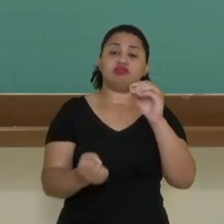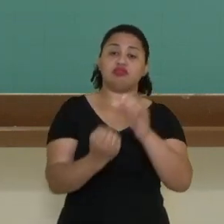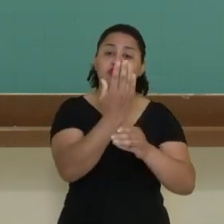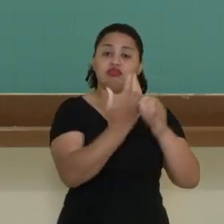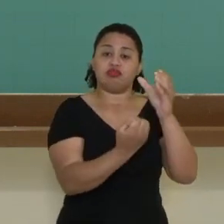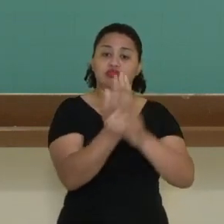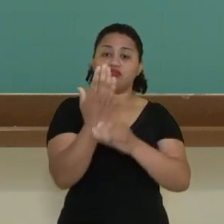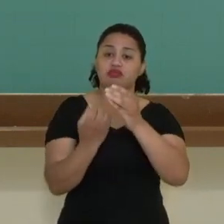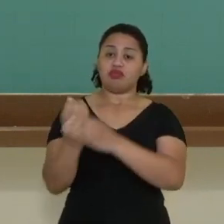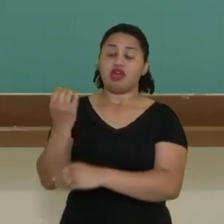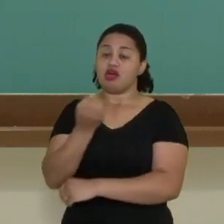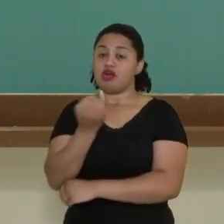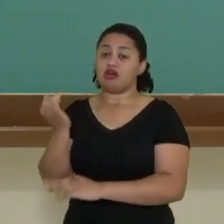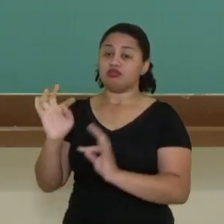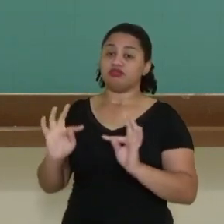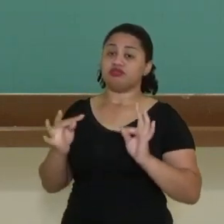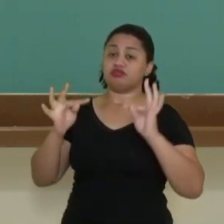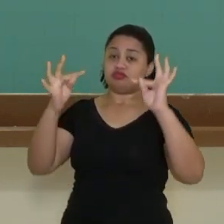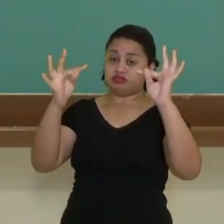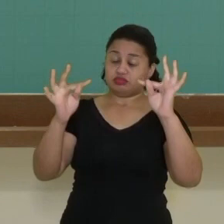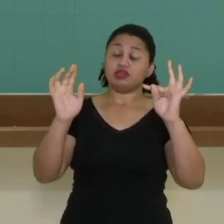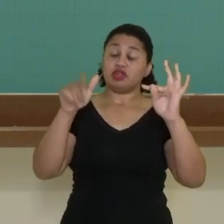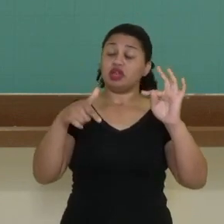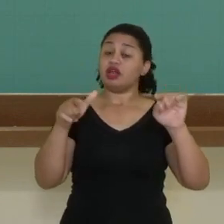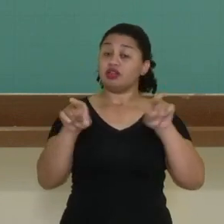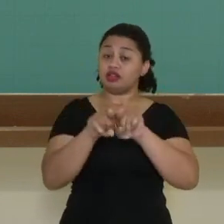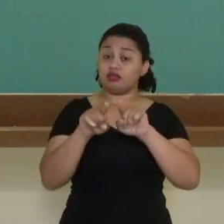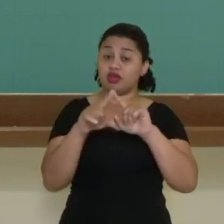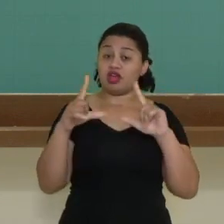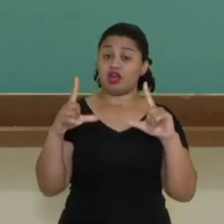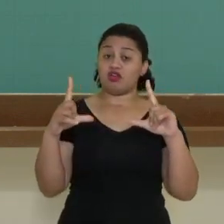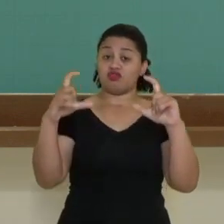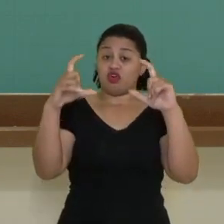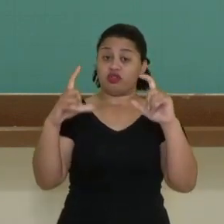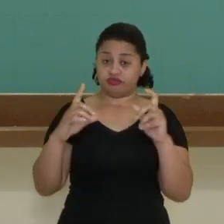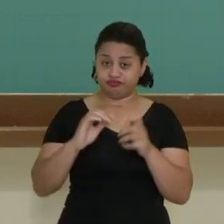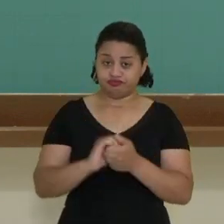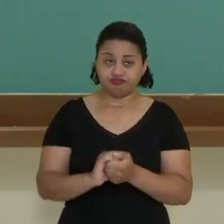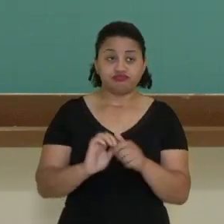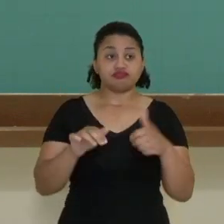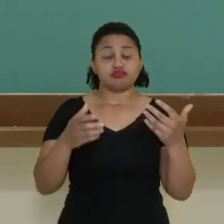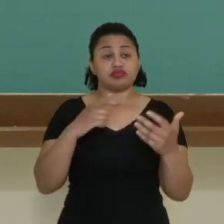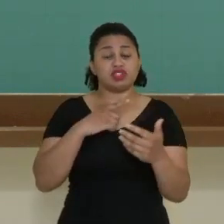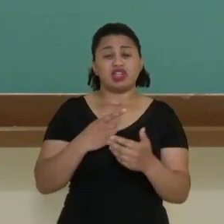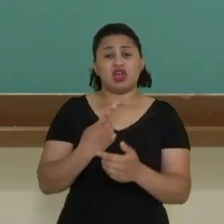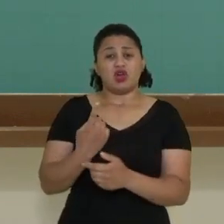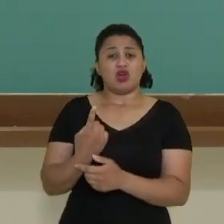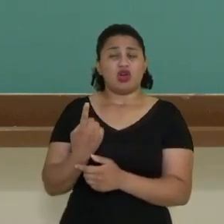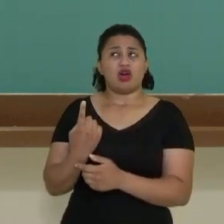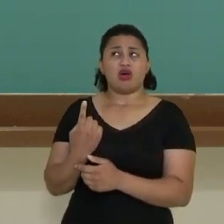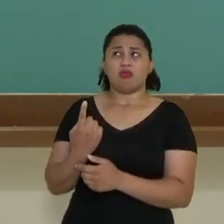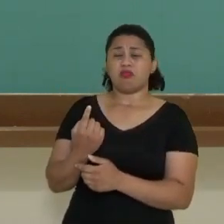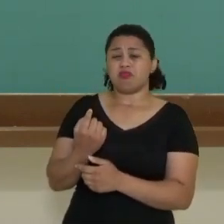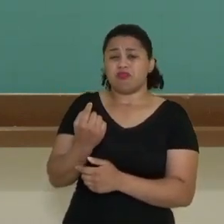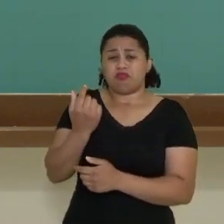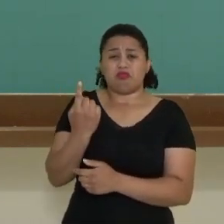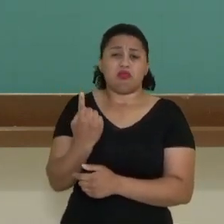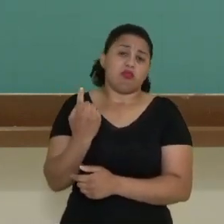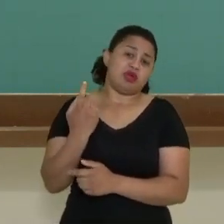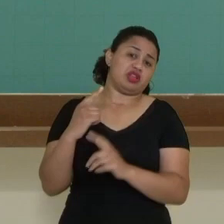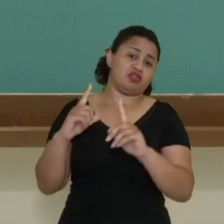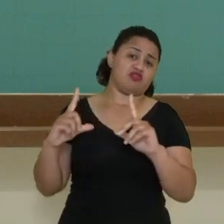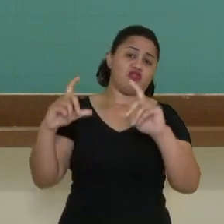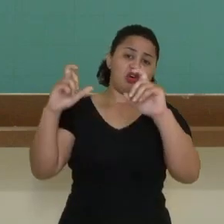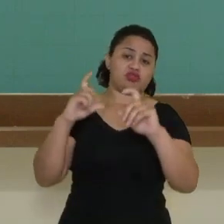algumas tecnologias, que no caso seria a fotografia. Então a gente tem aqui uma das únicas fotografias deste